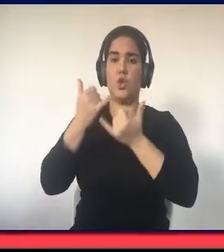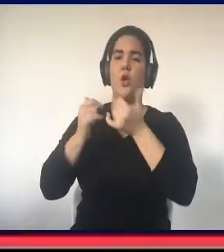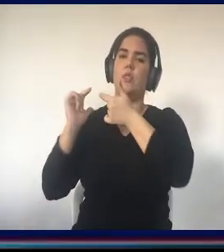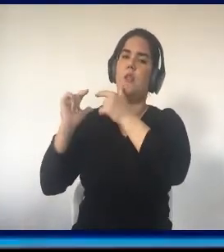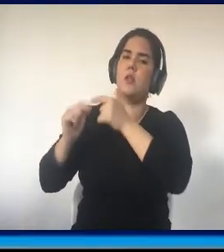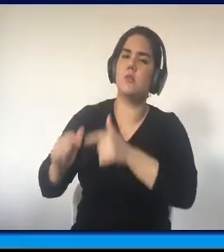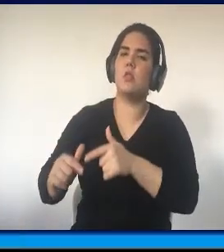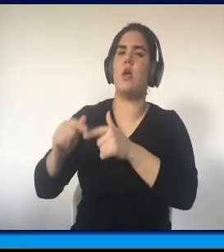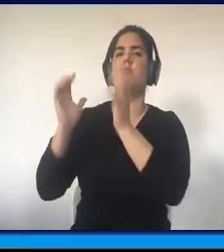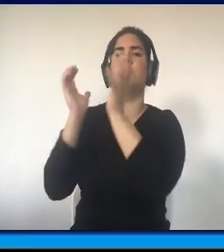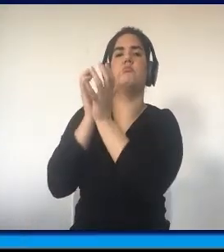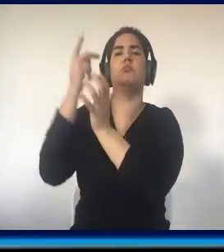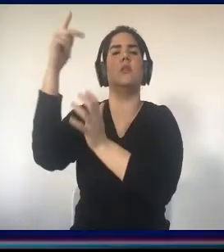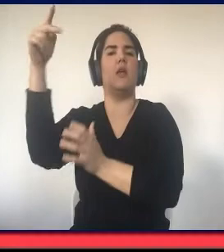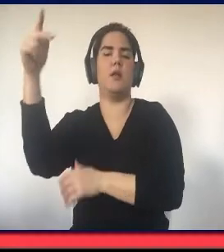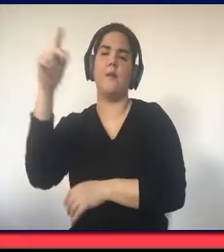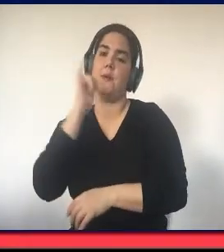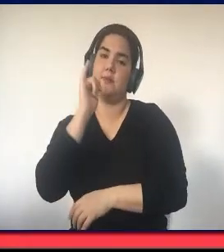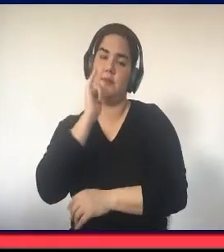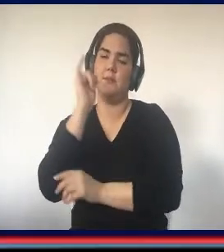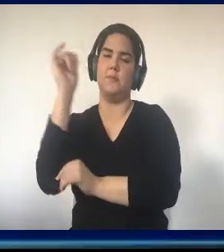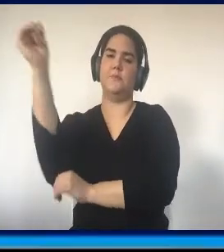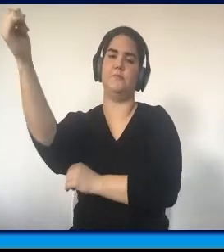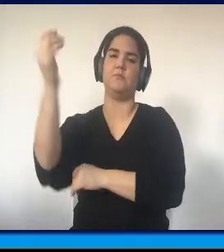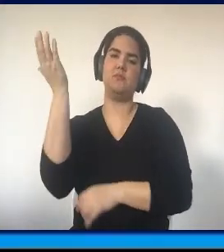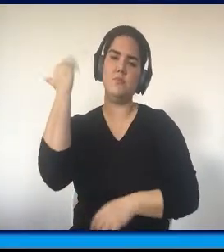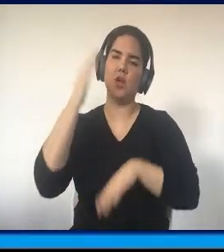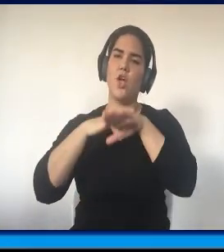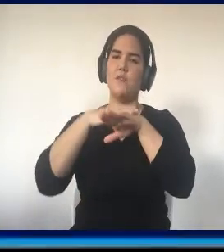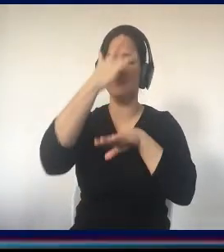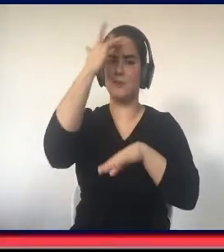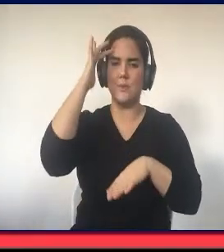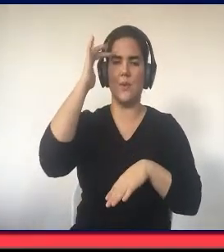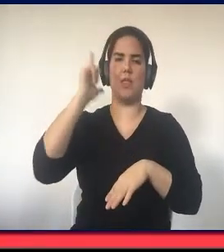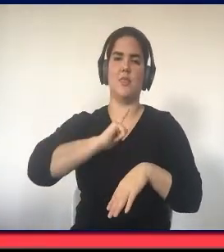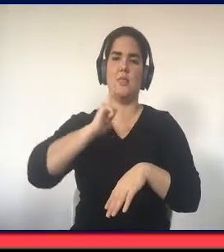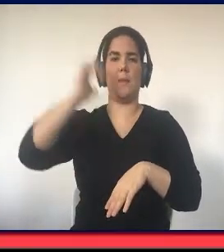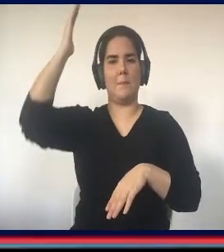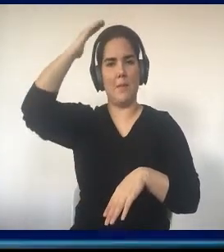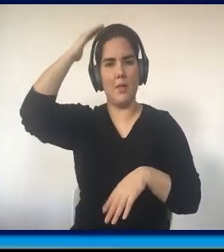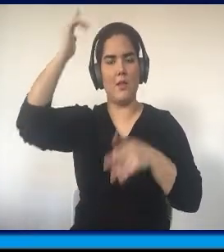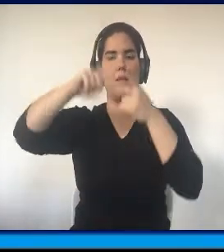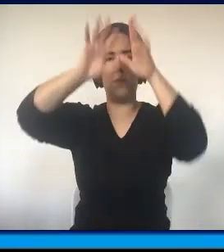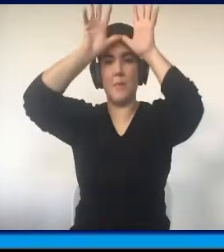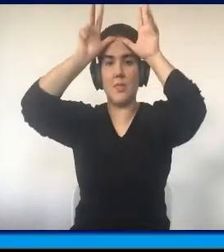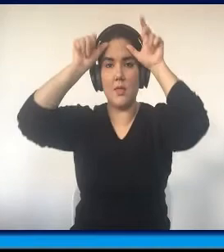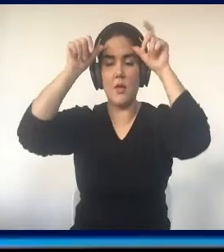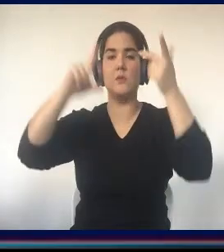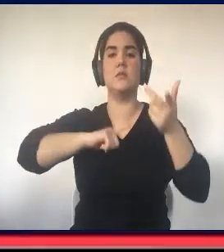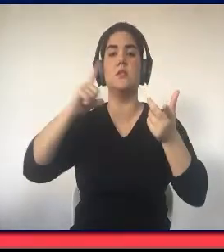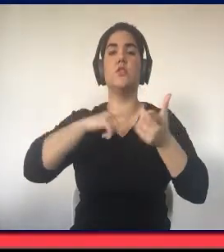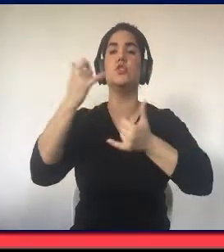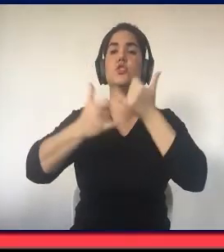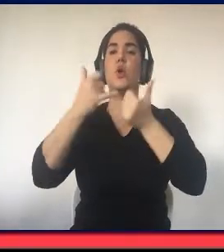tem, um exemplo, estávamos falando com o pessoal do Pará e Manaus, tem jogos indígenas sensacionais. A gente vem aqui para a região do